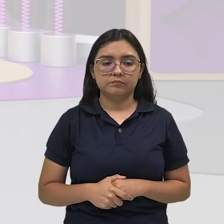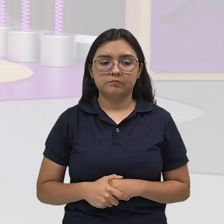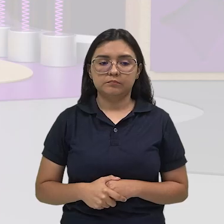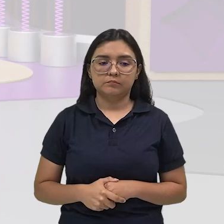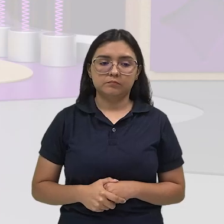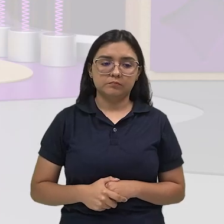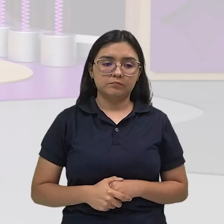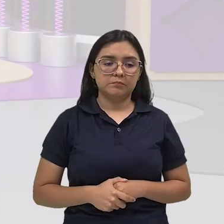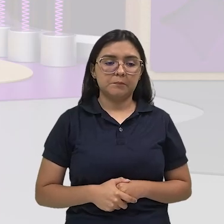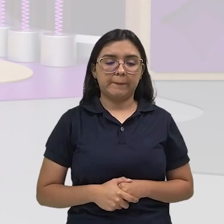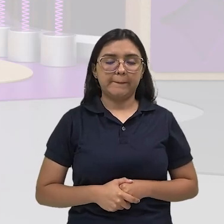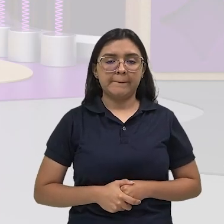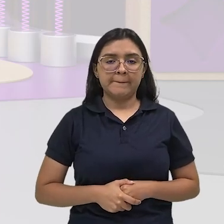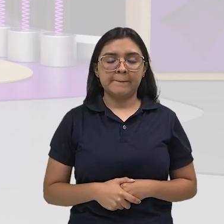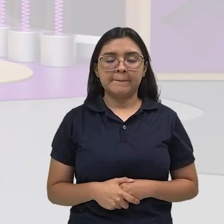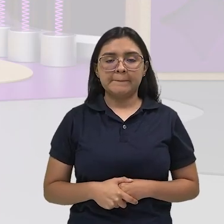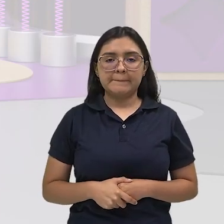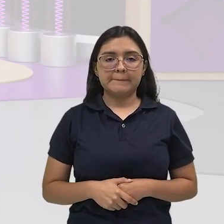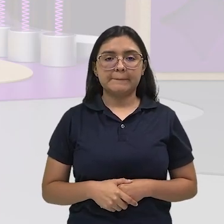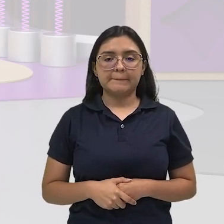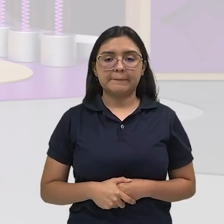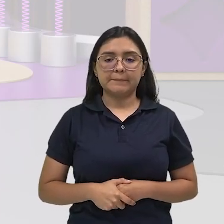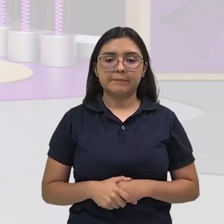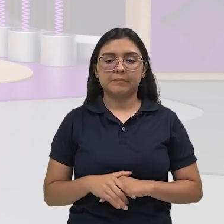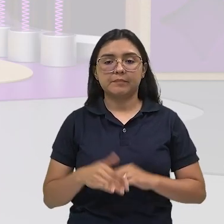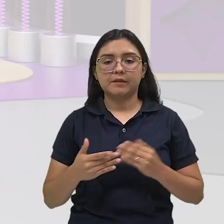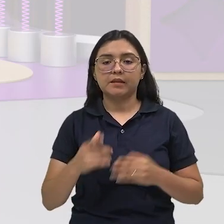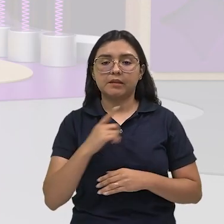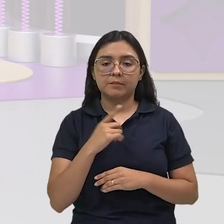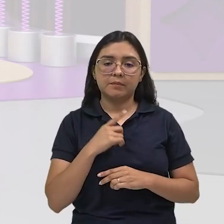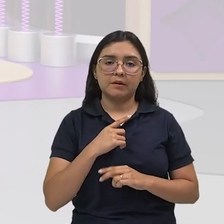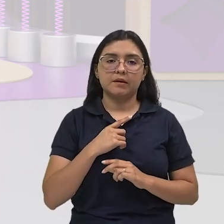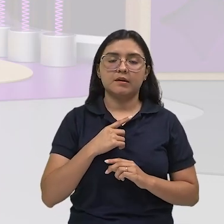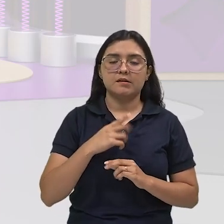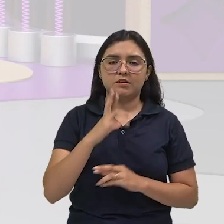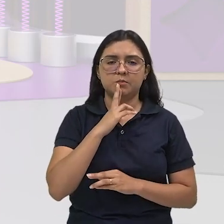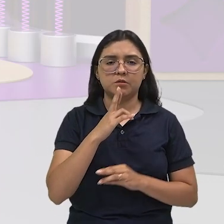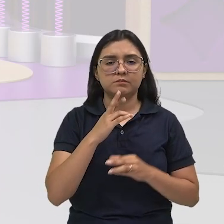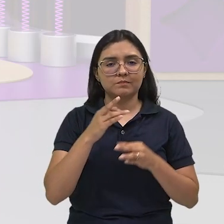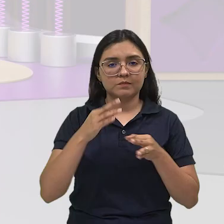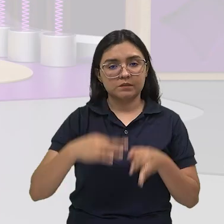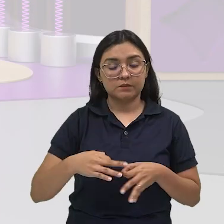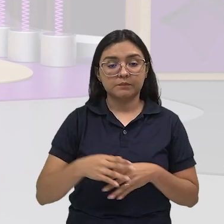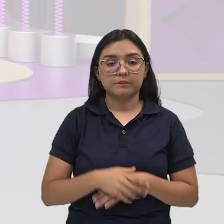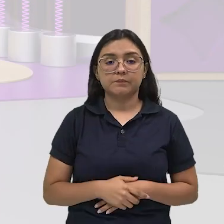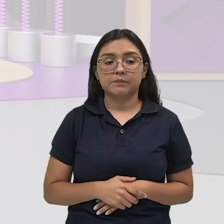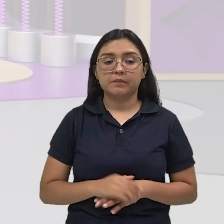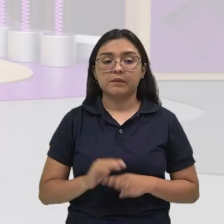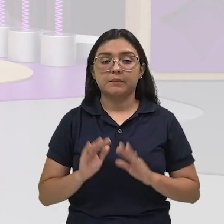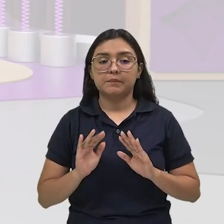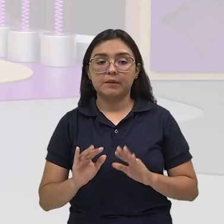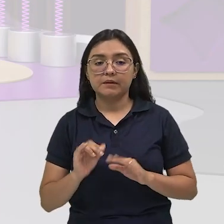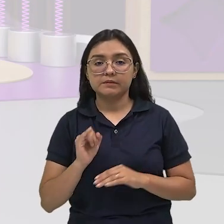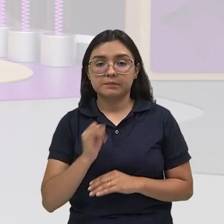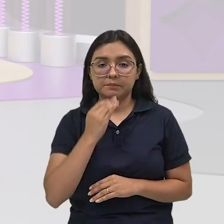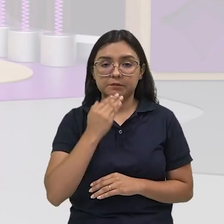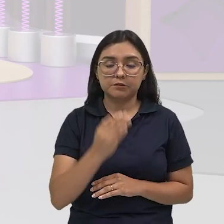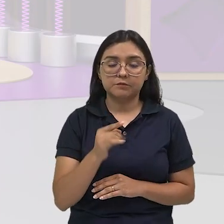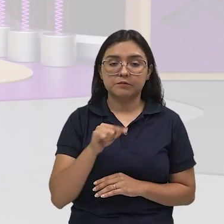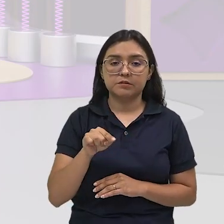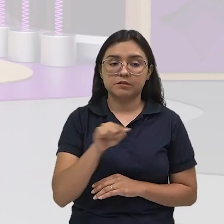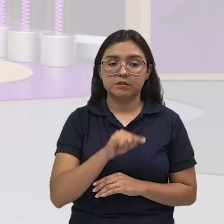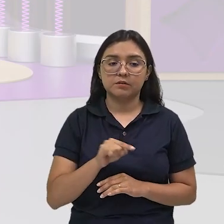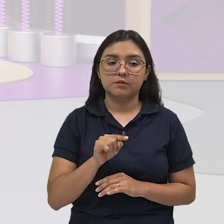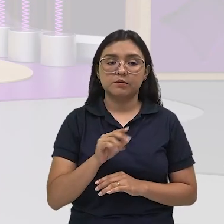possíveis para determinada situação. Quer dizer, você tem uma resposta mais completa. Mas se o exercício estiver pedindo para